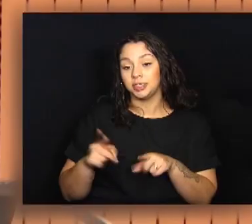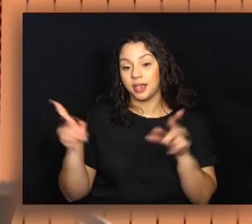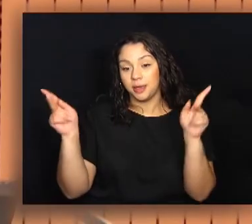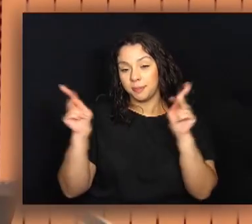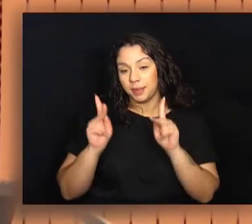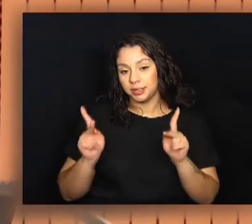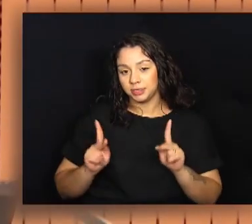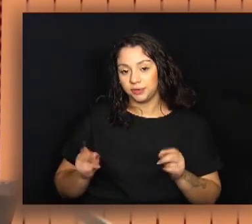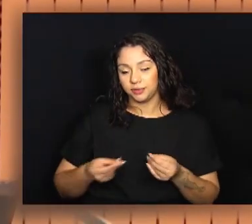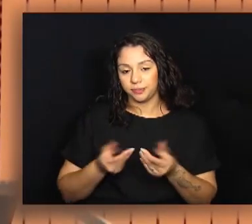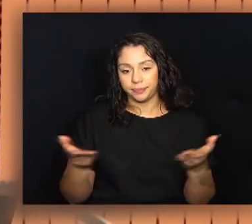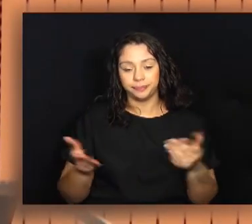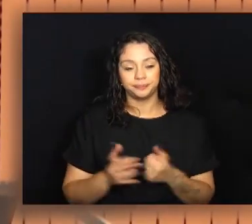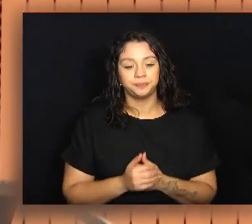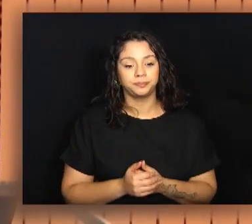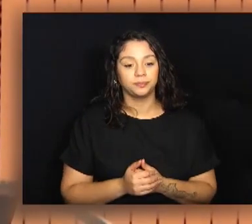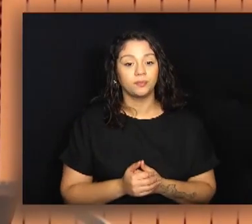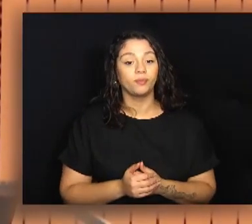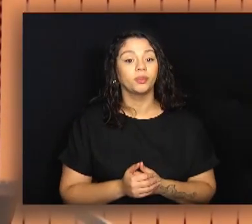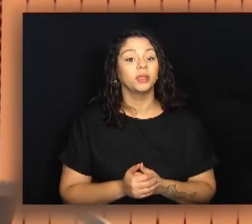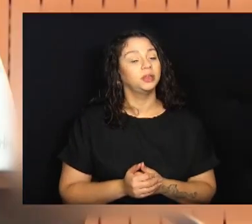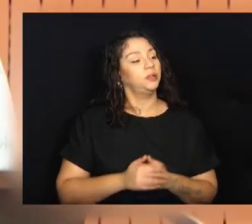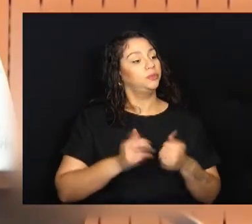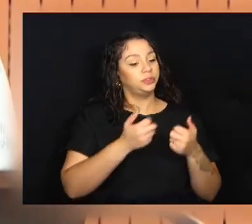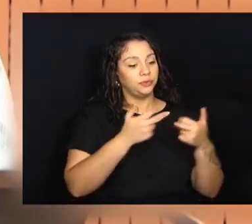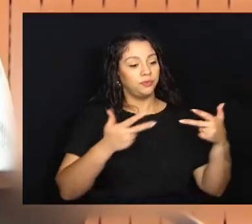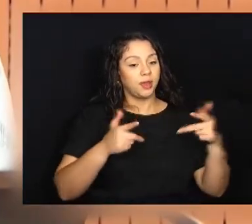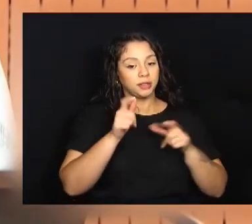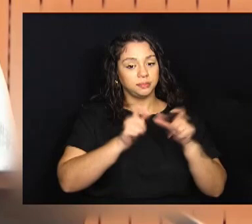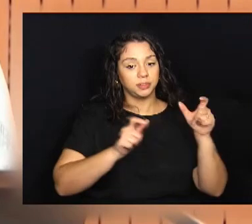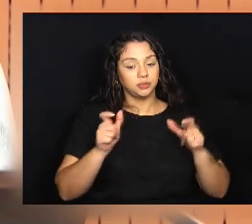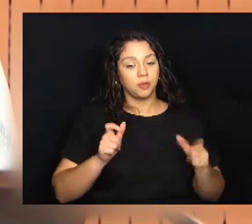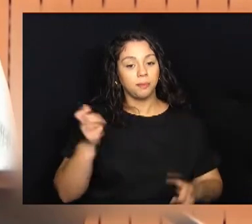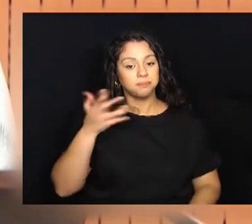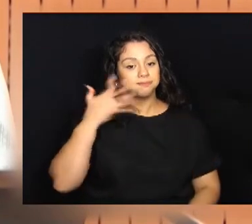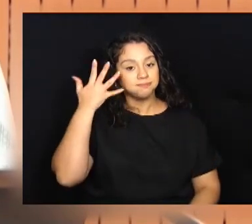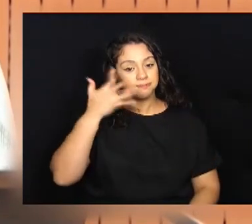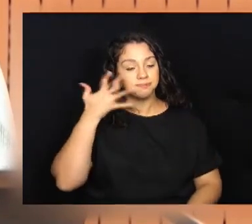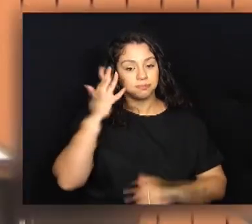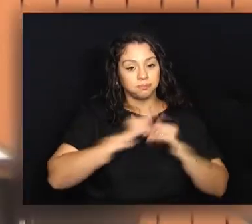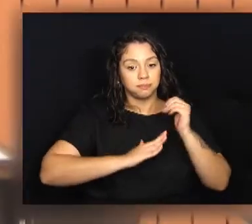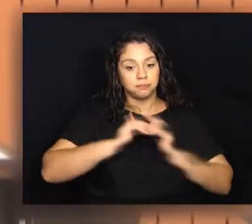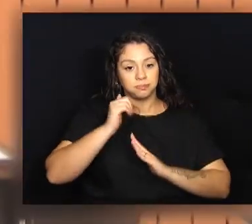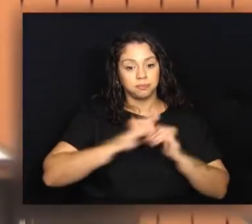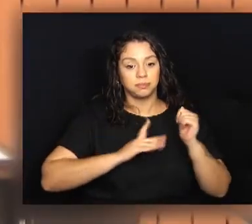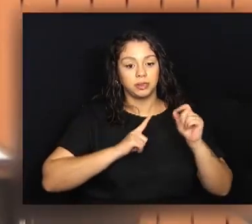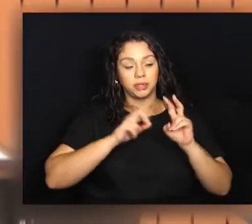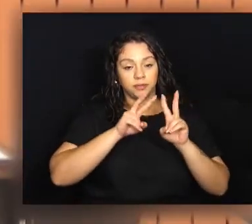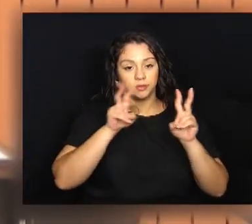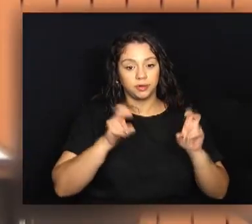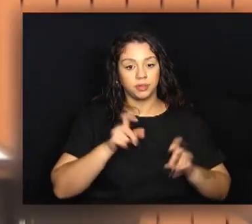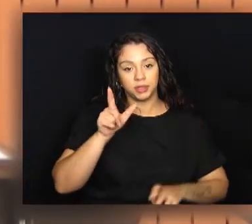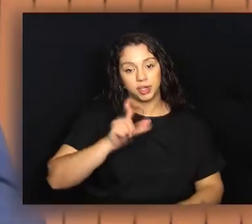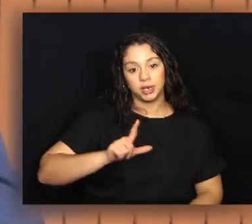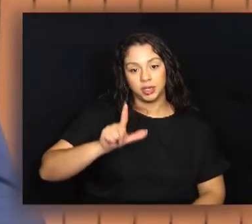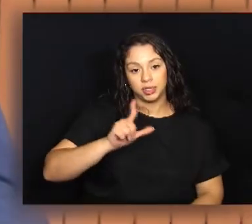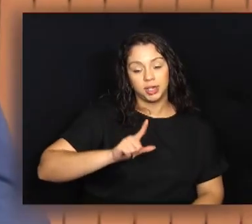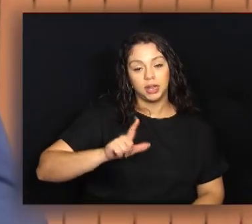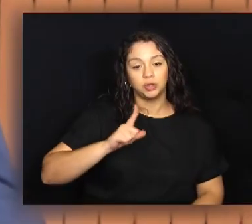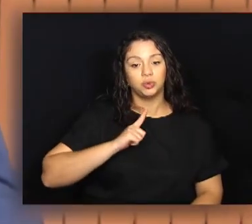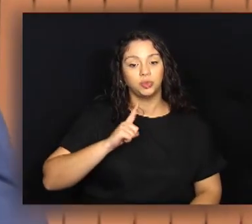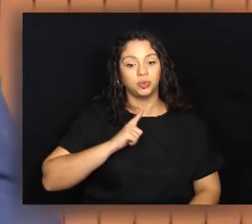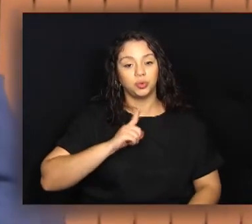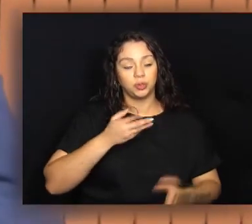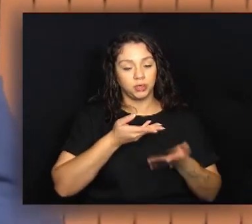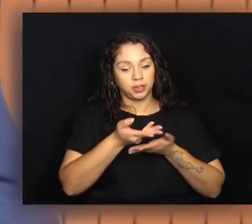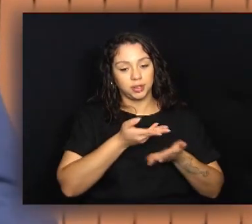pacífica. Com a participação de vários palestrantes, a atividade abordou temas como literatura terapêutica,